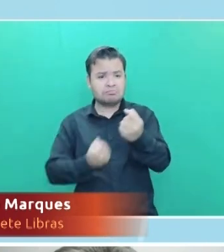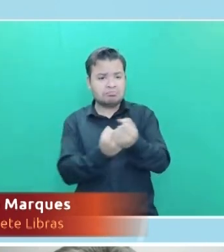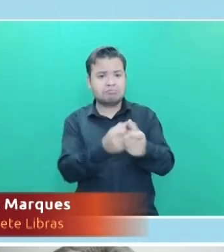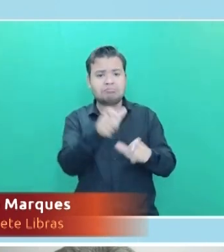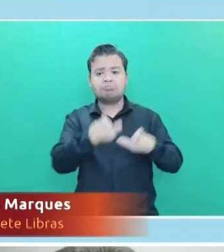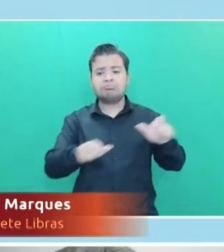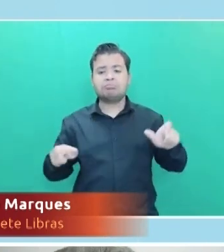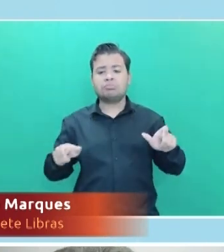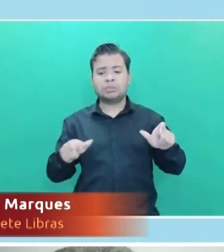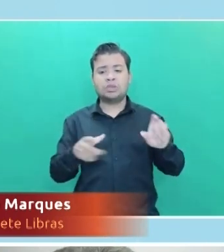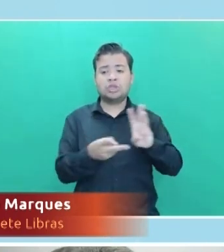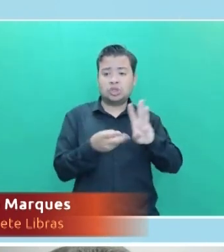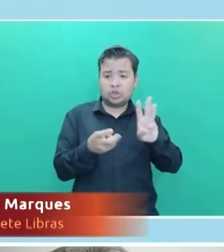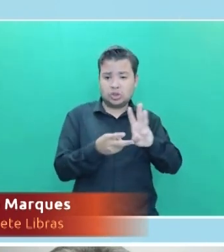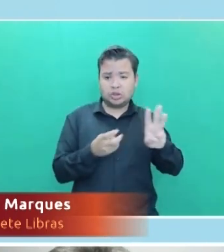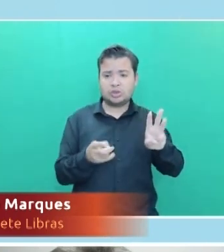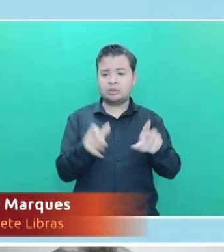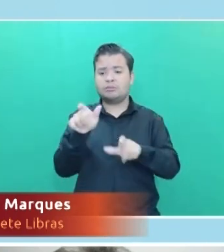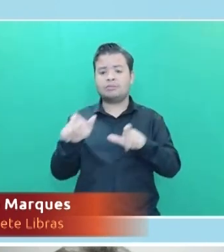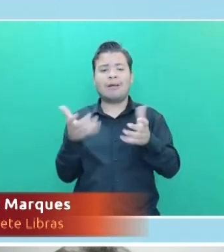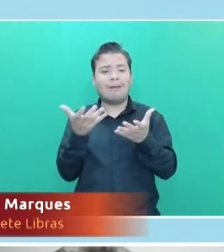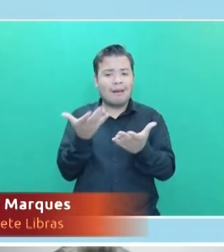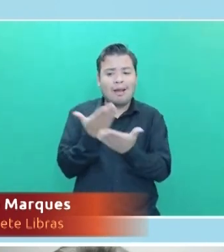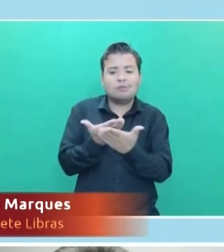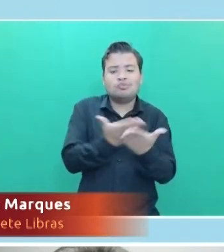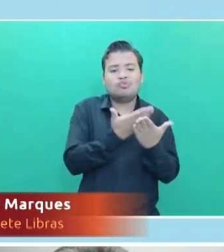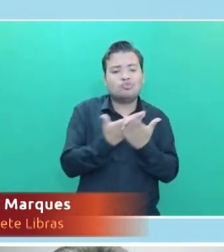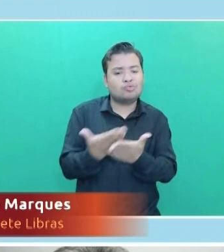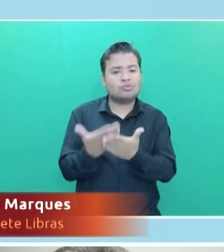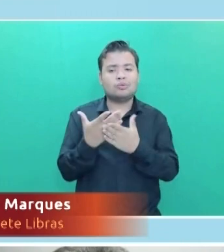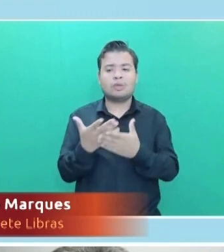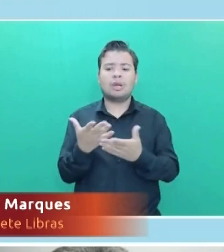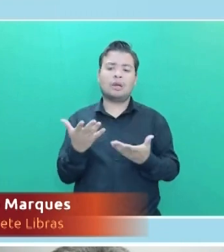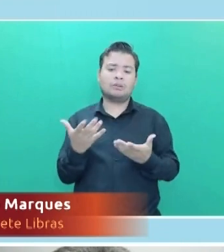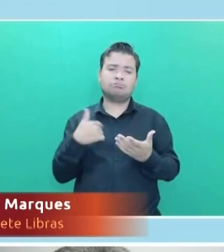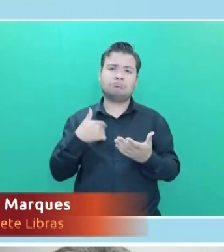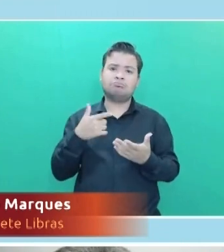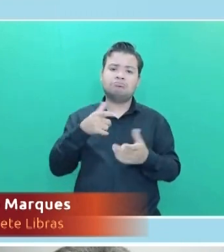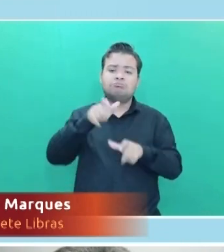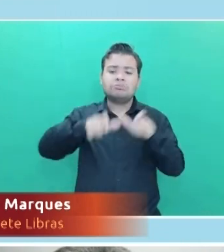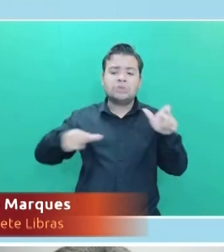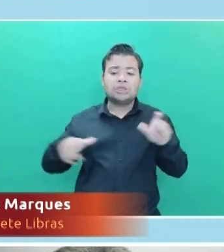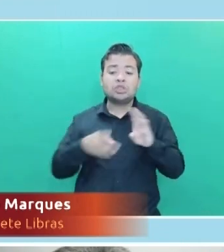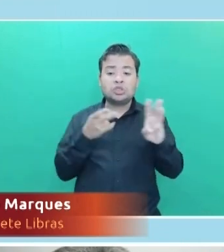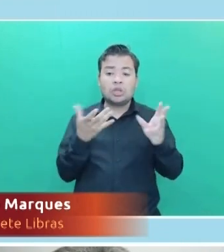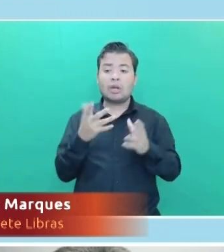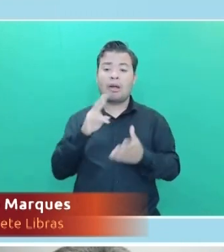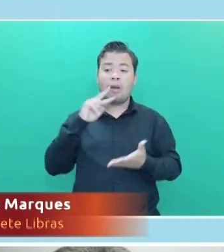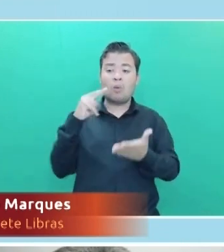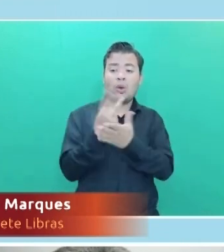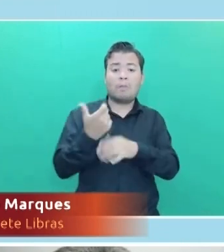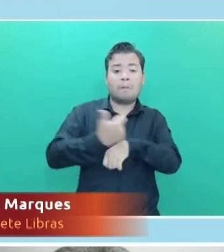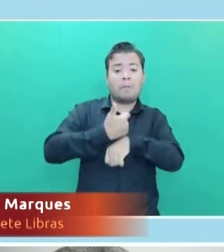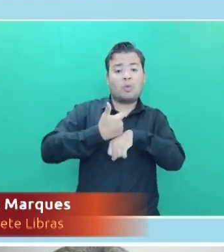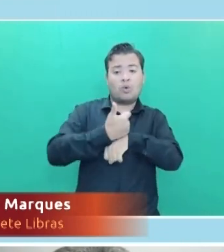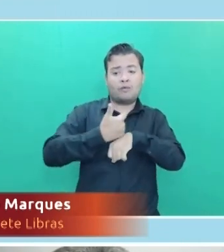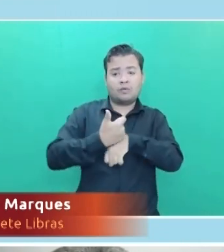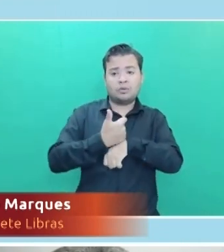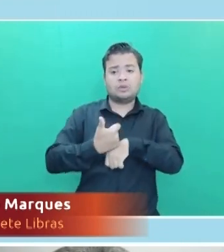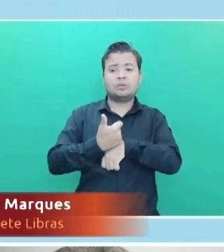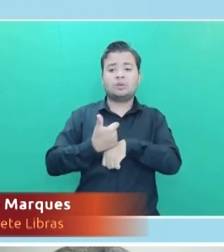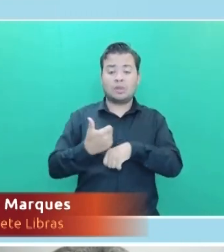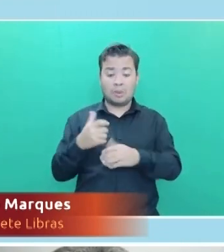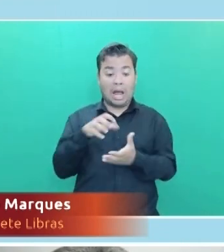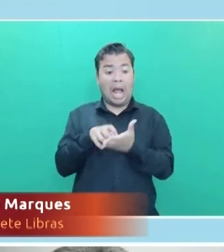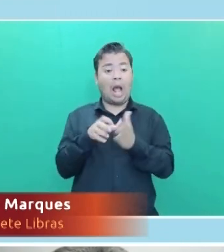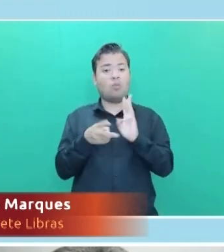que querem estudar, como você mesmo destacou, né, querem obter um reconhecimento profissional fora das